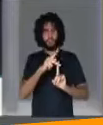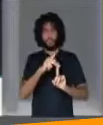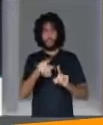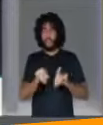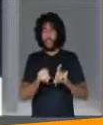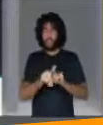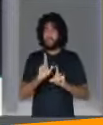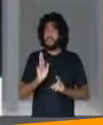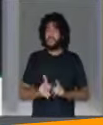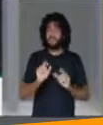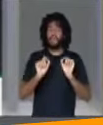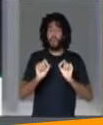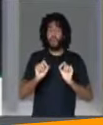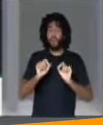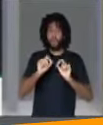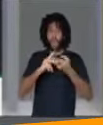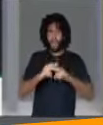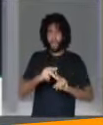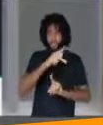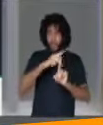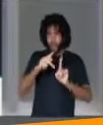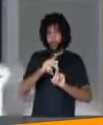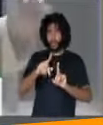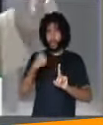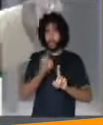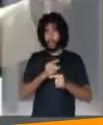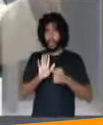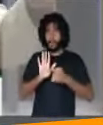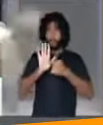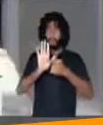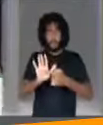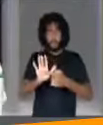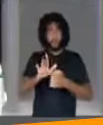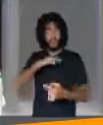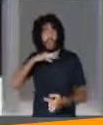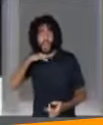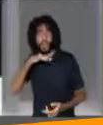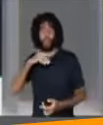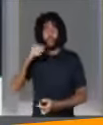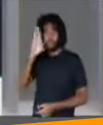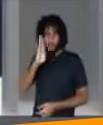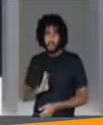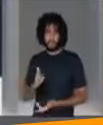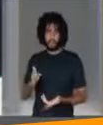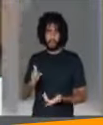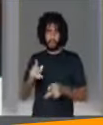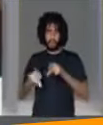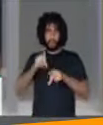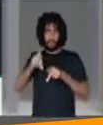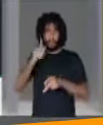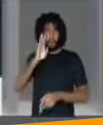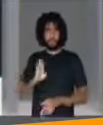nós temos colocado que essa reforma da previdência ela é prejudicial à nação brasileira